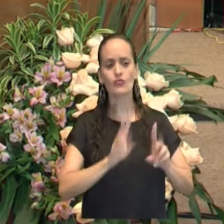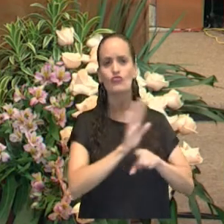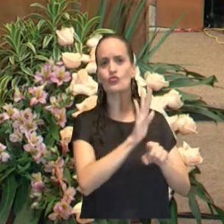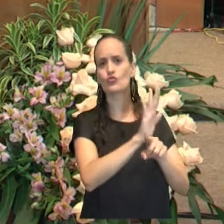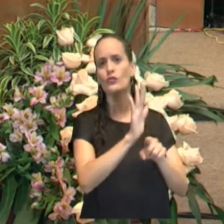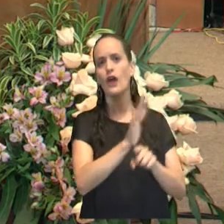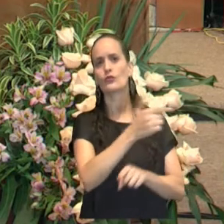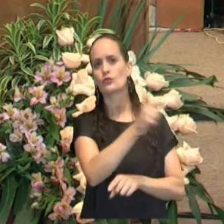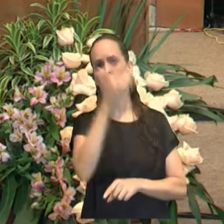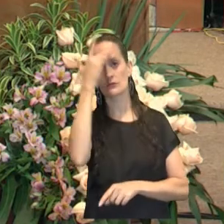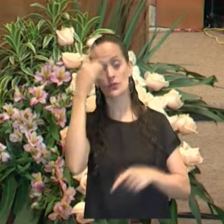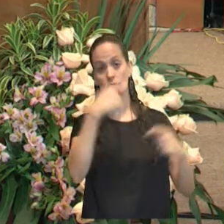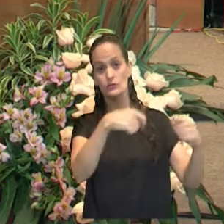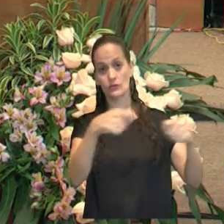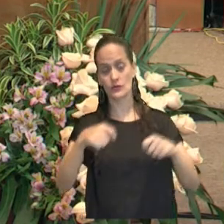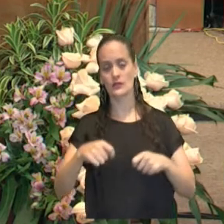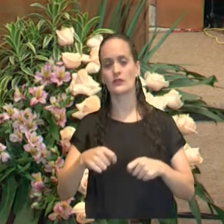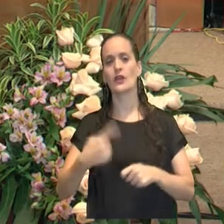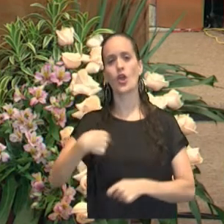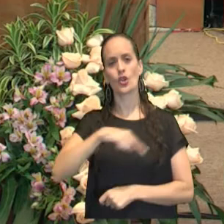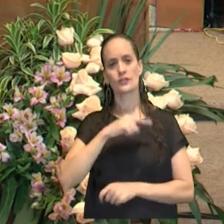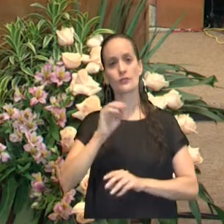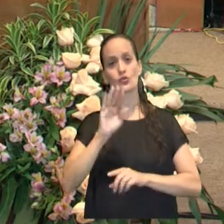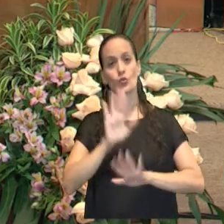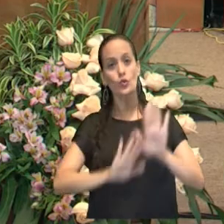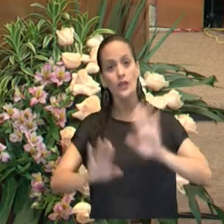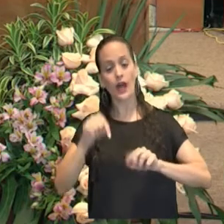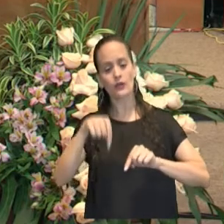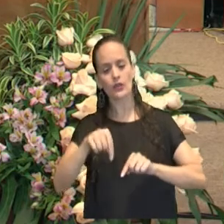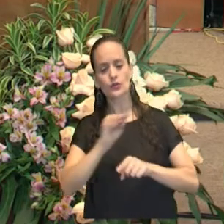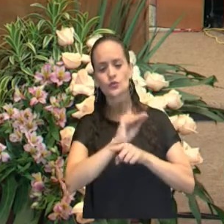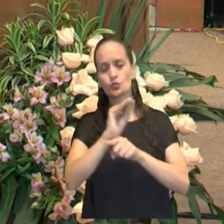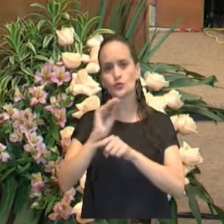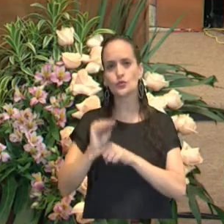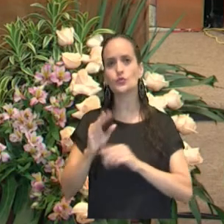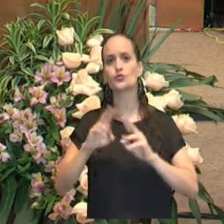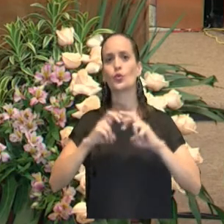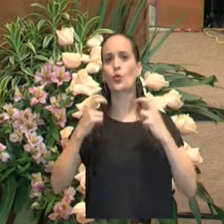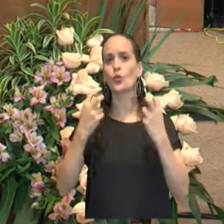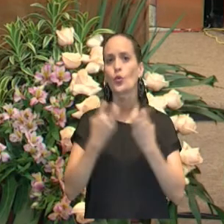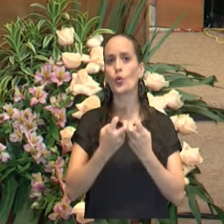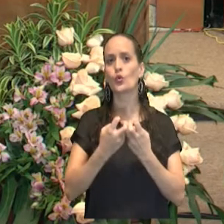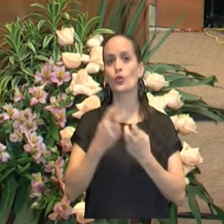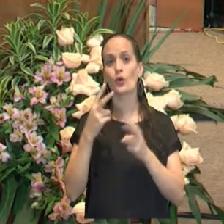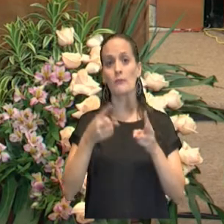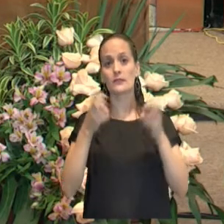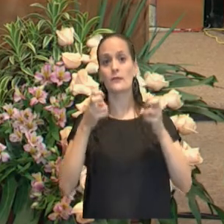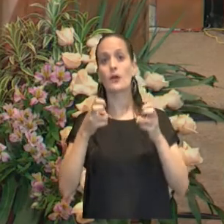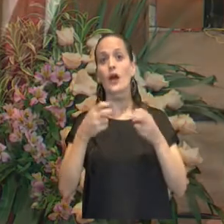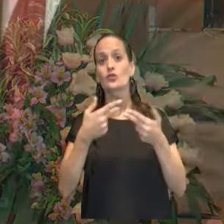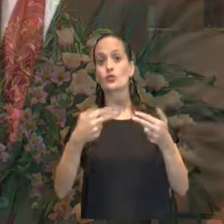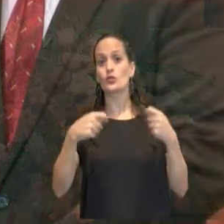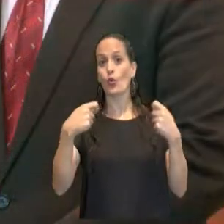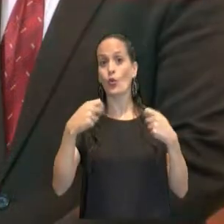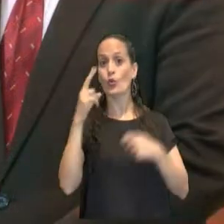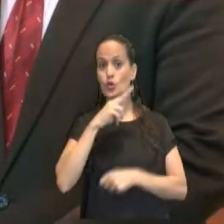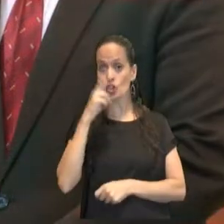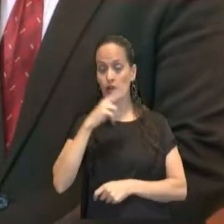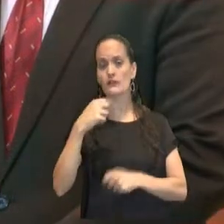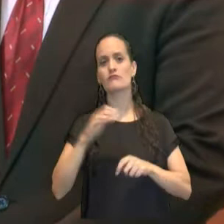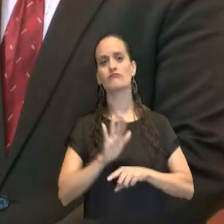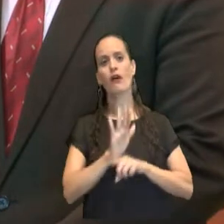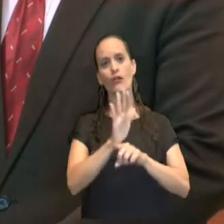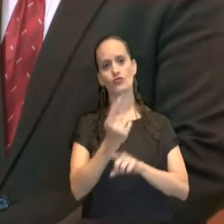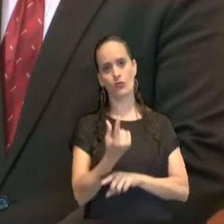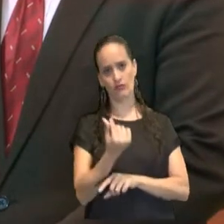administração, do cuidado com o culto e das necessidades mais importantes e urgentes. Nós agradecemos ao Senhor pelas ofertas e